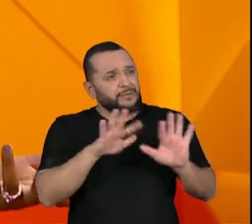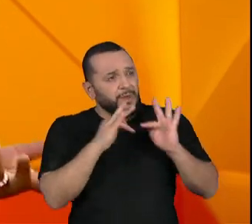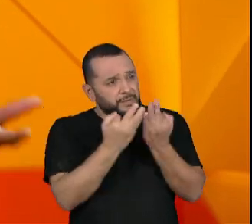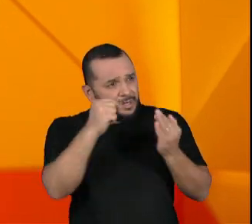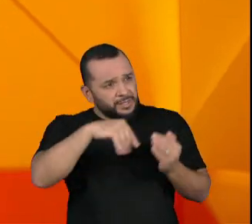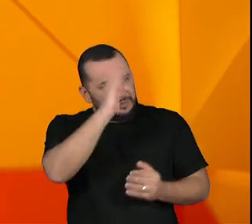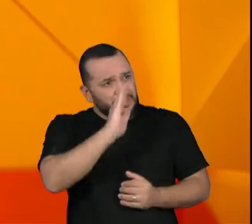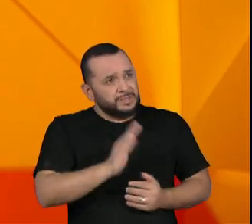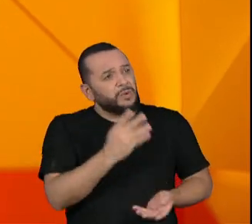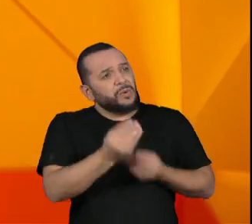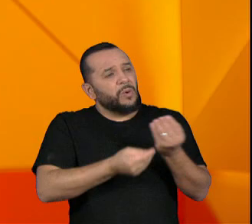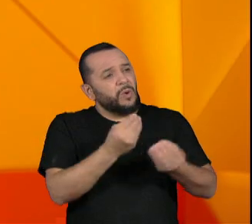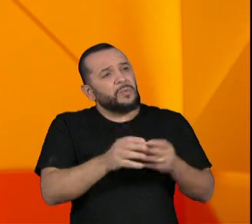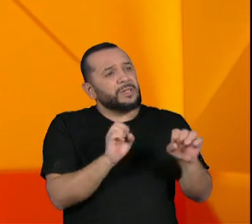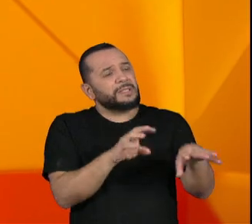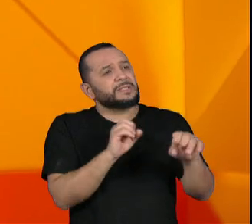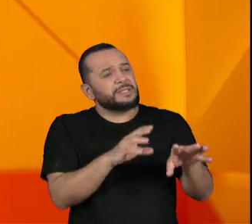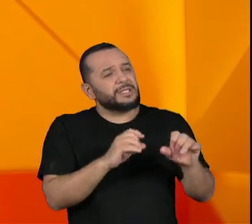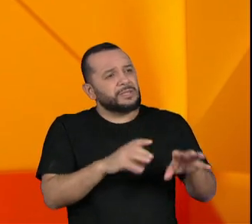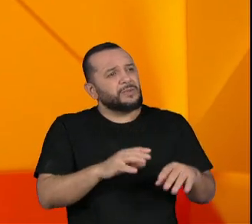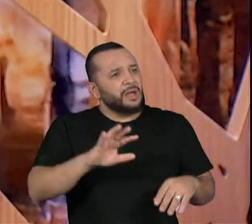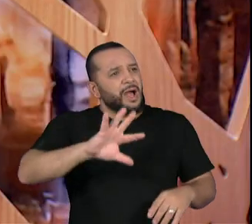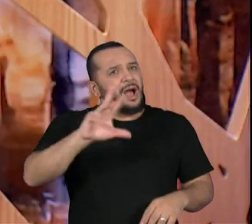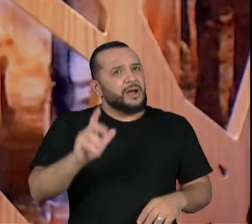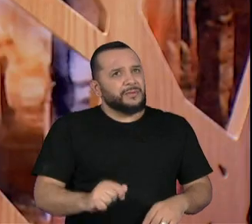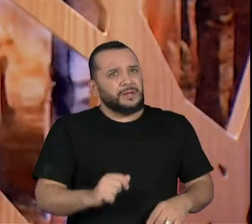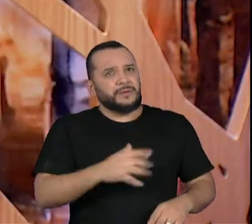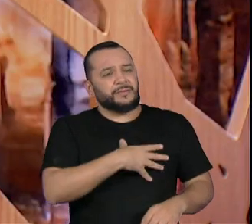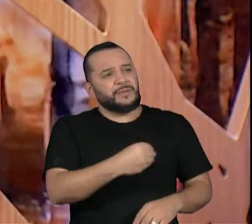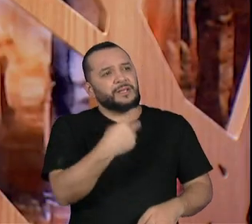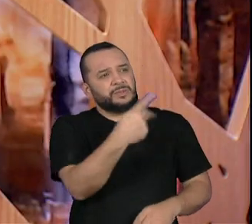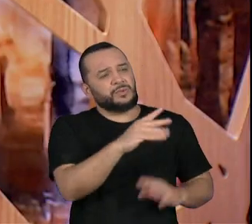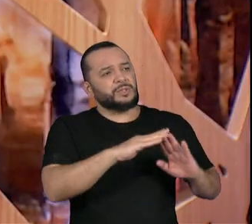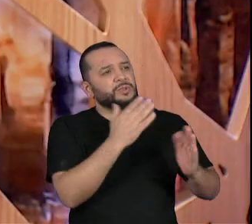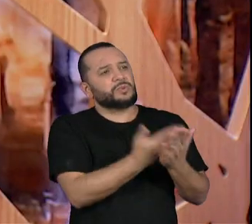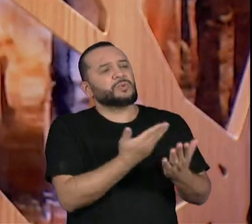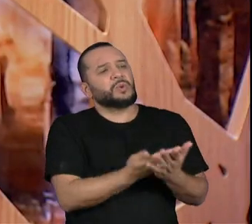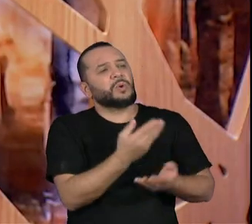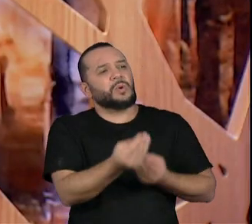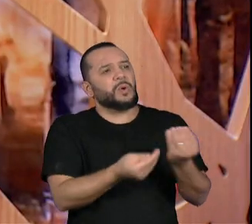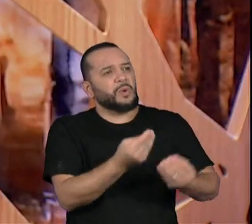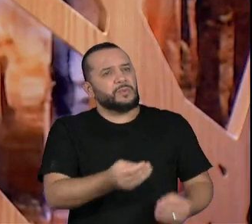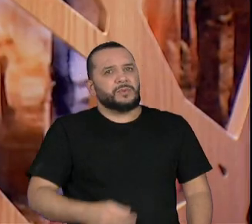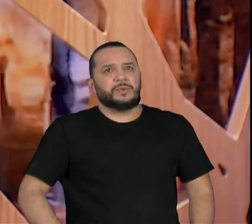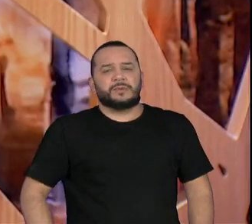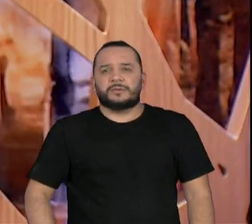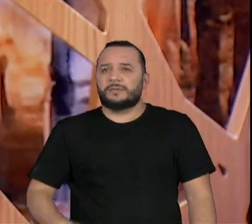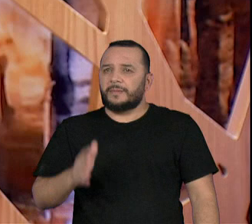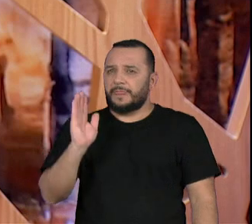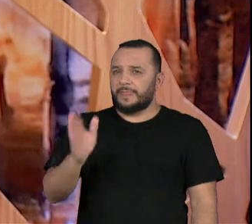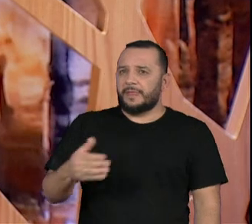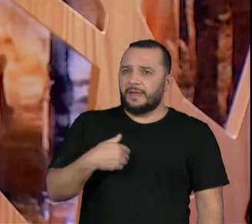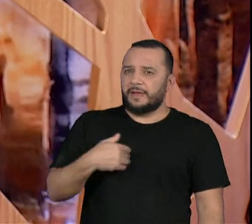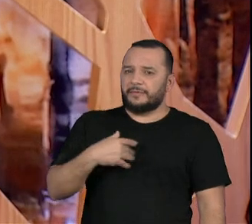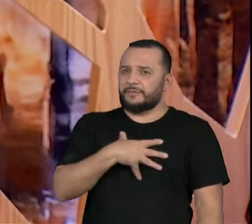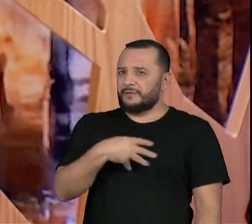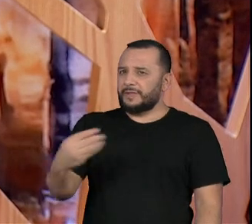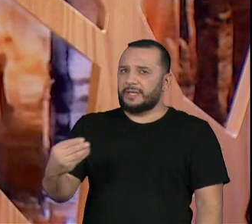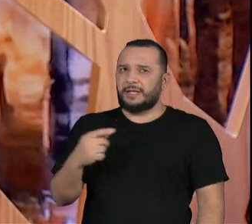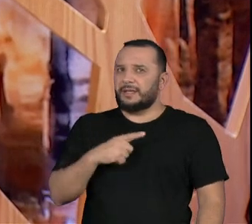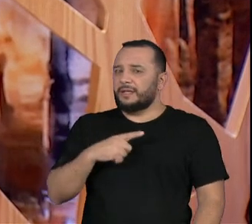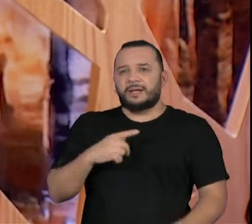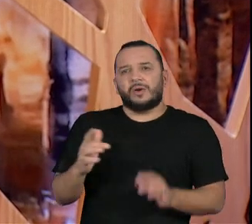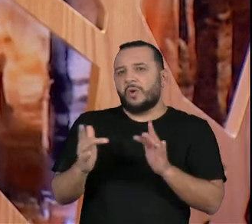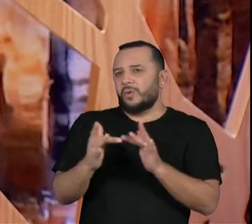de África na escola em que sua filha estudou? Olha, infelizmente, na escola que a minha filha estudou, ela não teve muito contato com